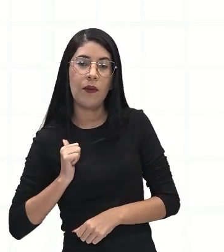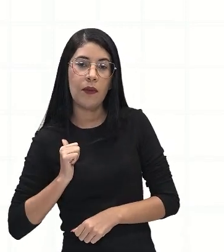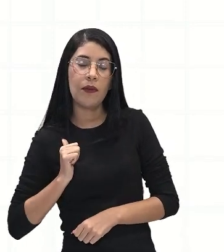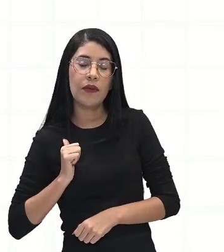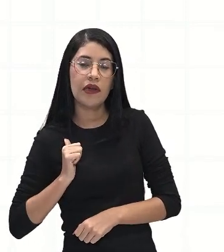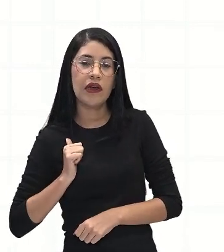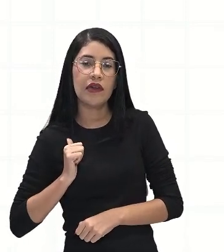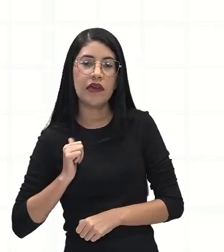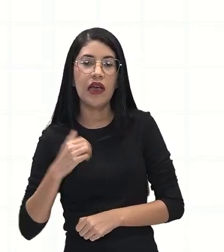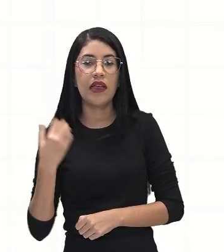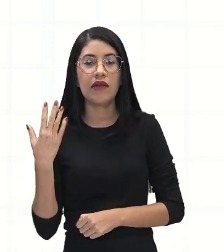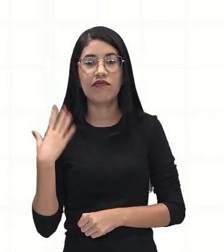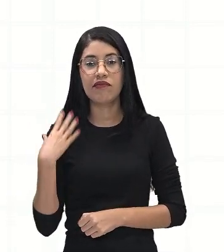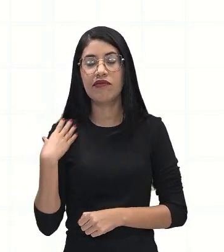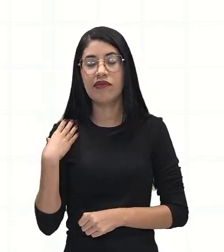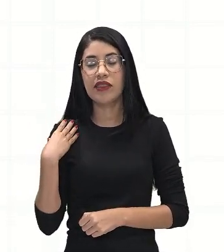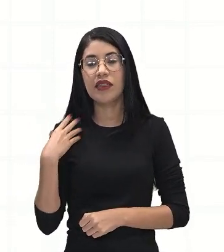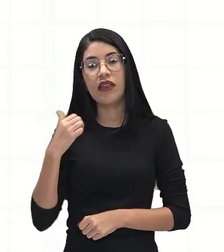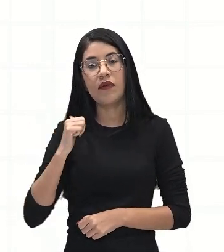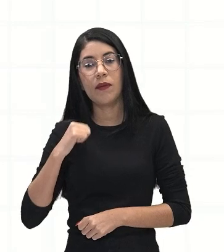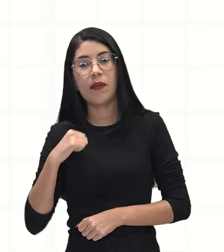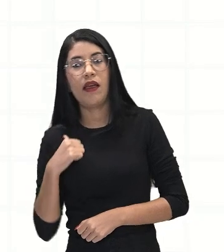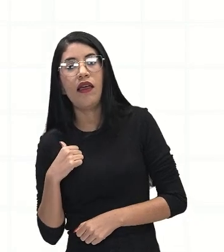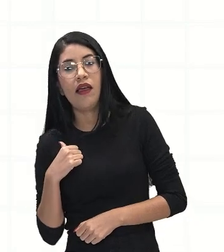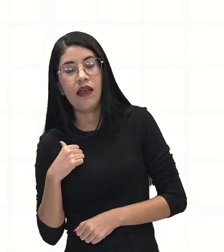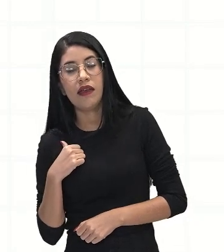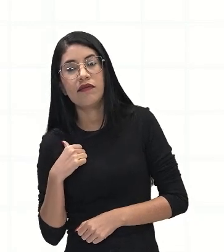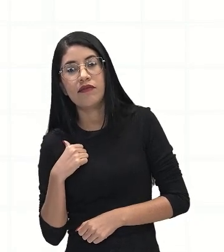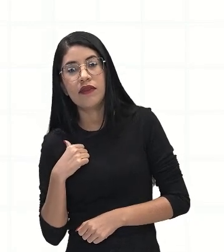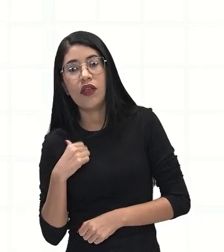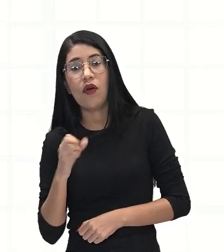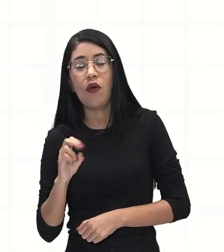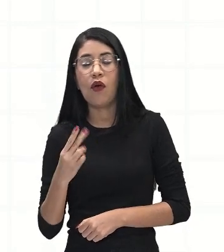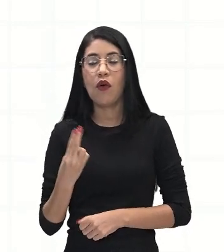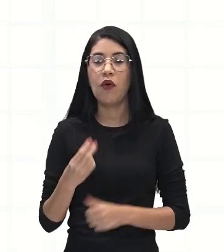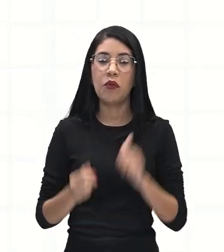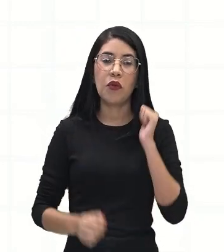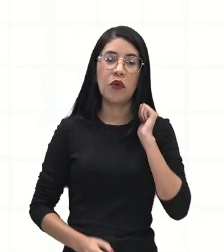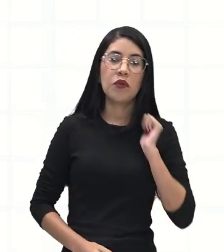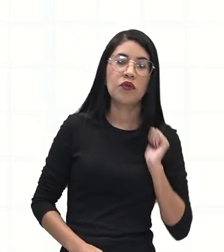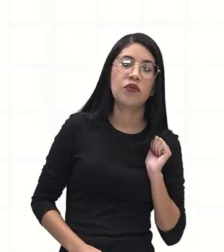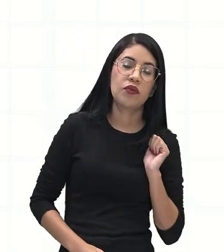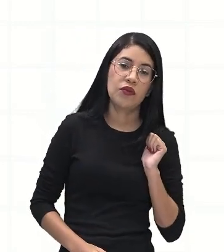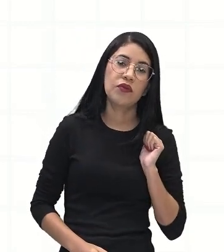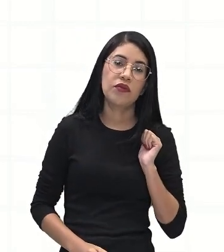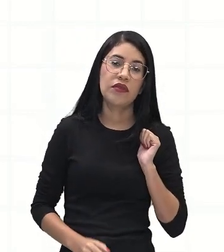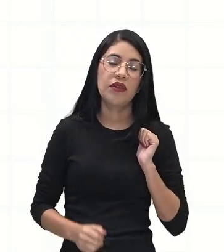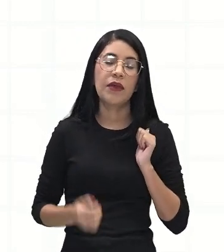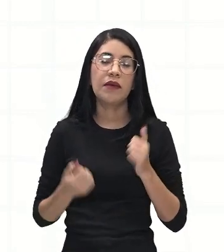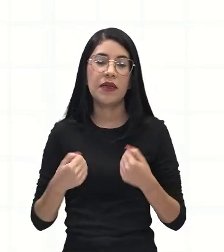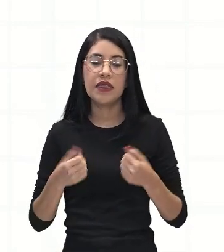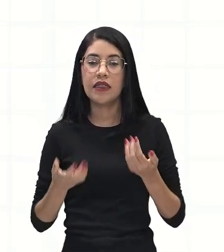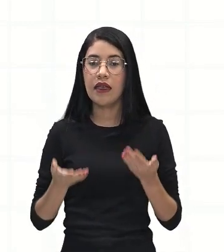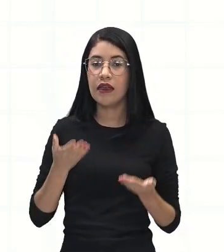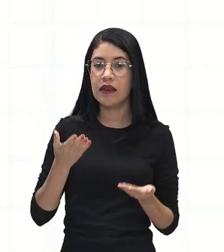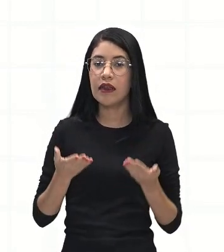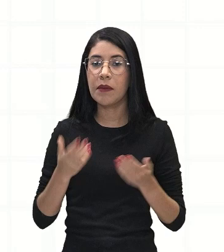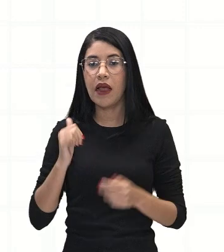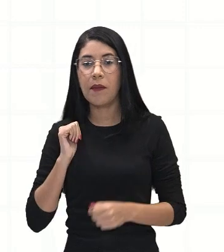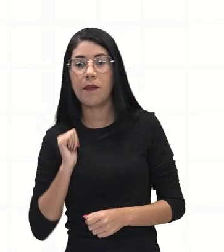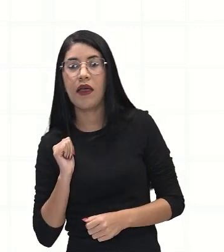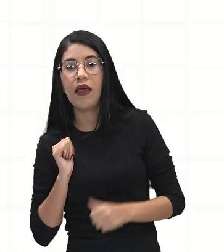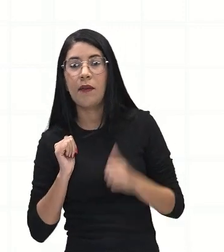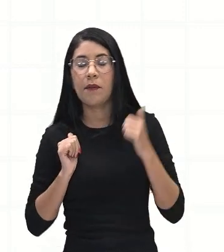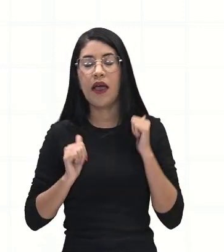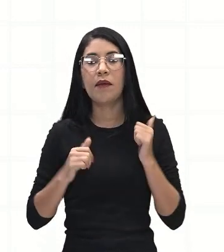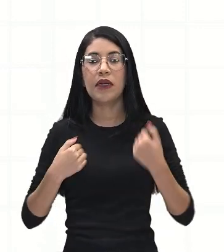somente de um lado, provavelmente a sua coluna ela vai se habituar a ficar pendente para esse lado aqui,